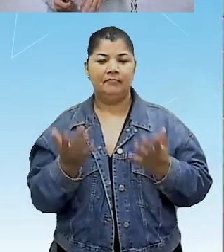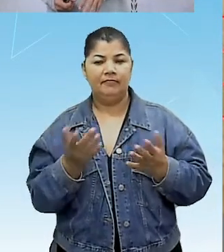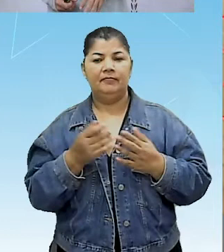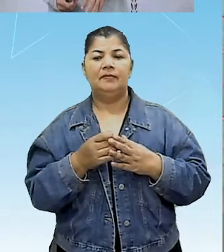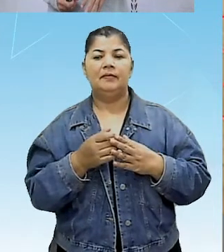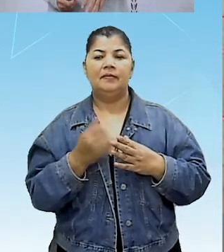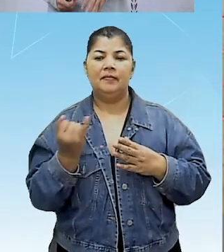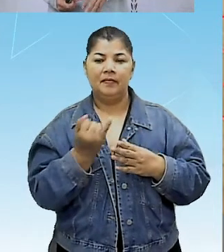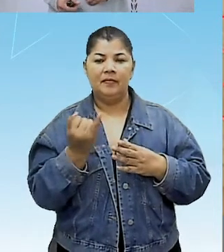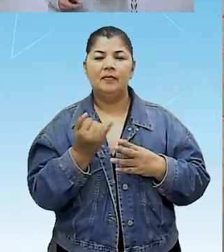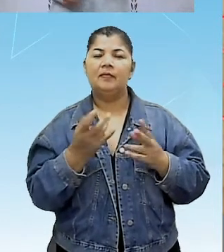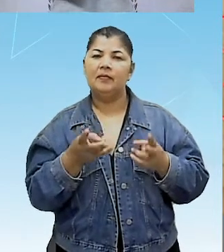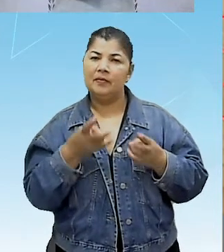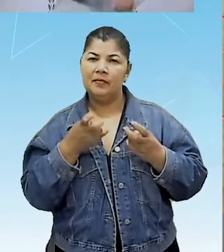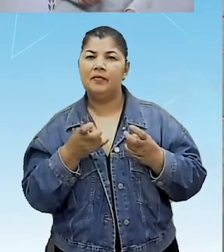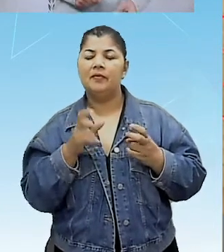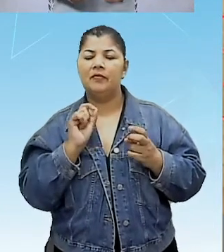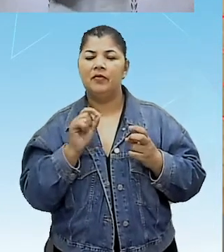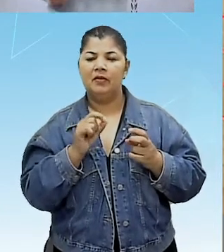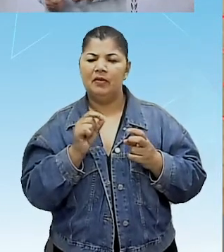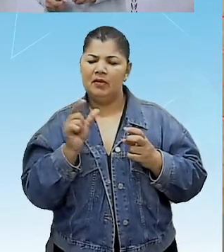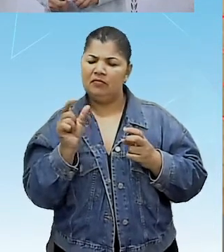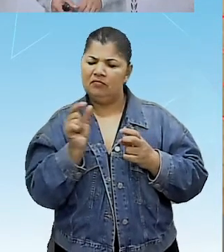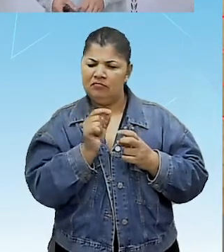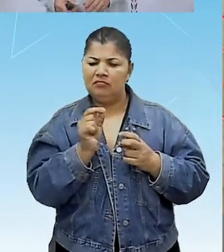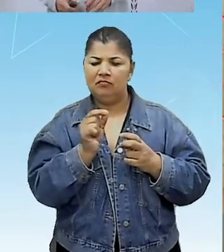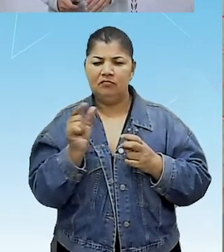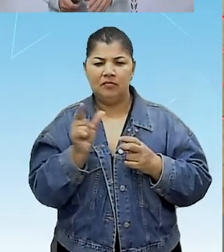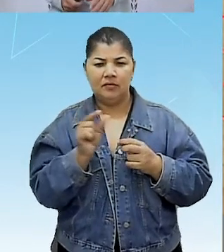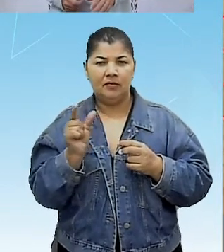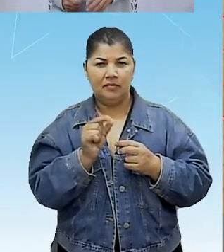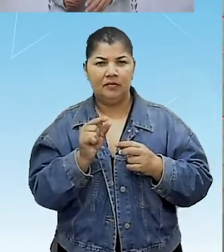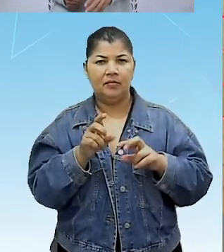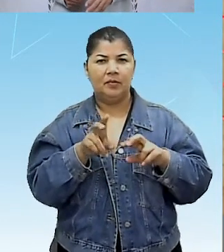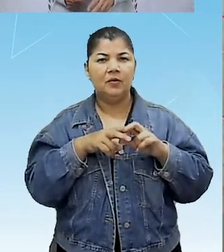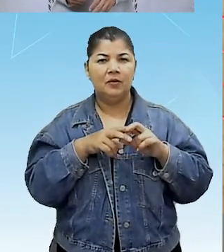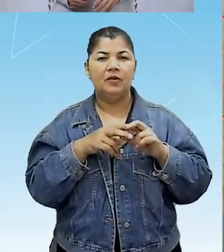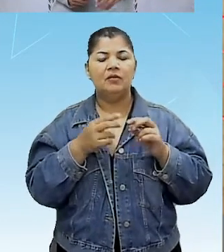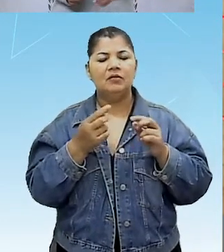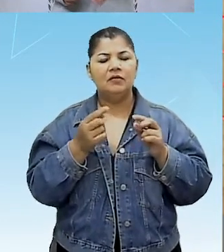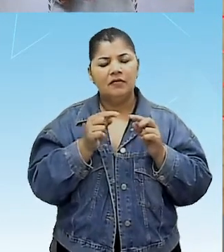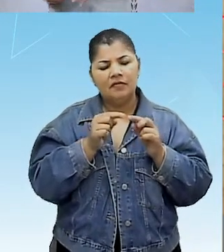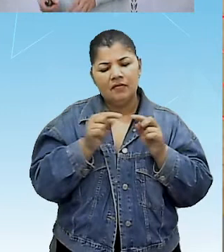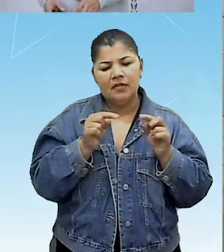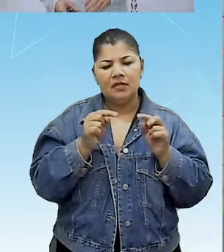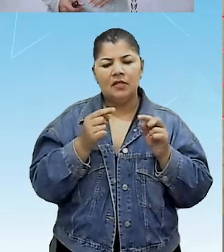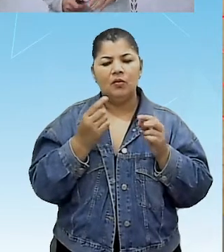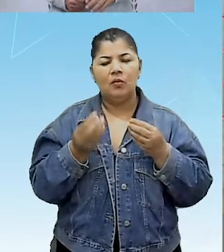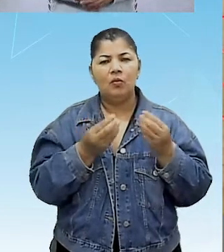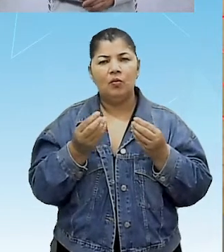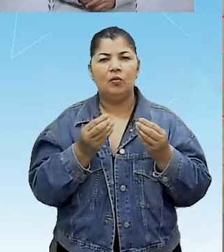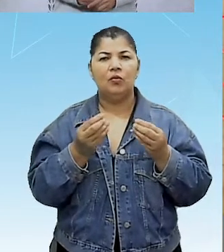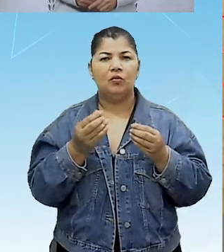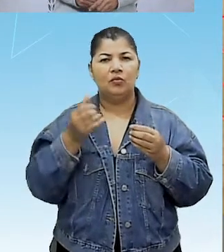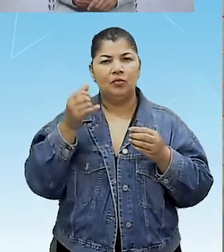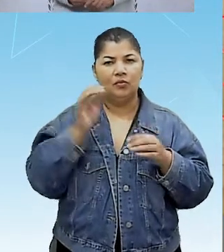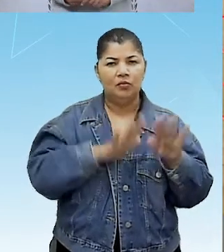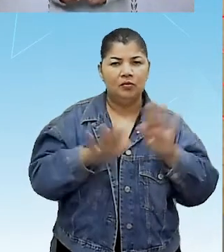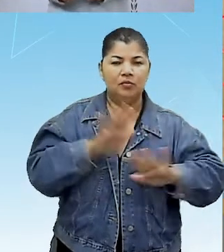que ele perceba isso, o tamanho é muito importante por causa das medidas protetivas, como as